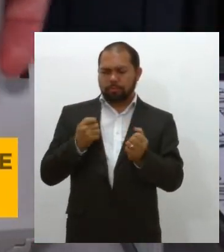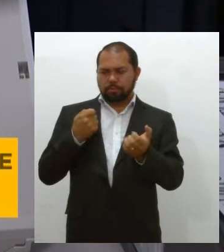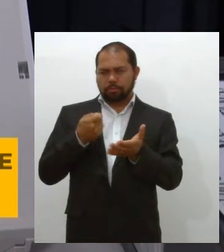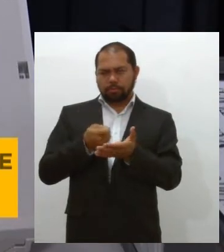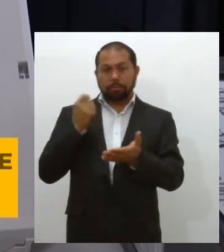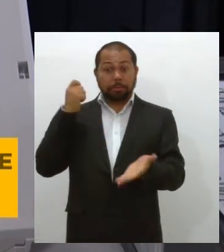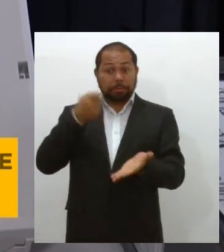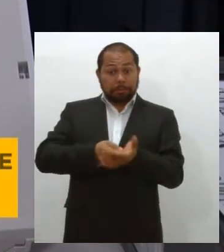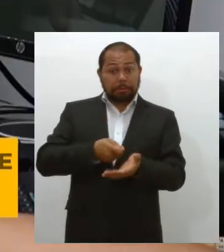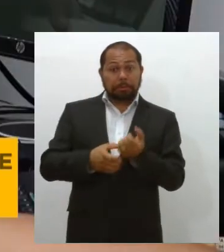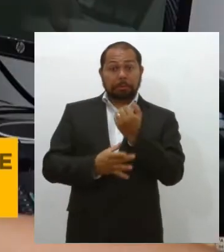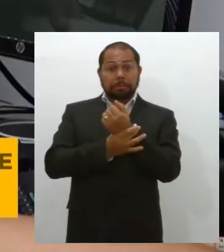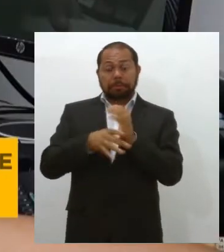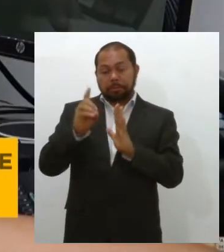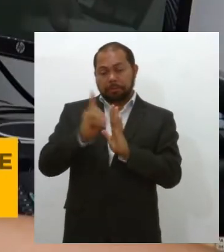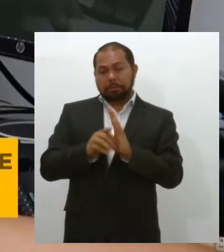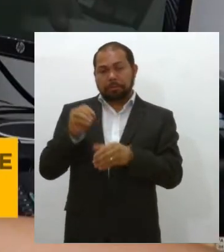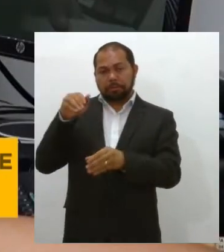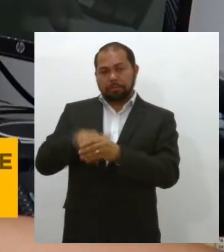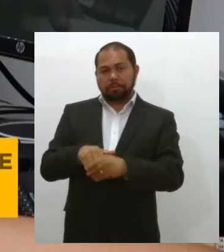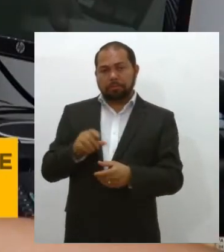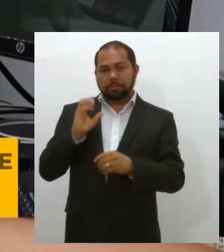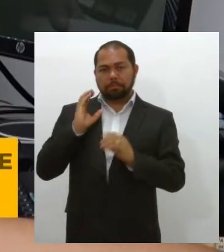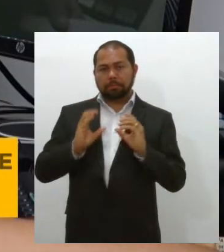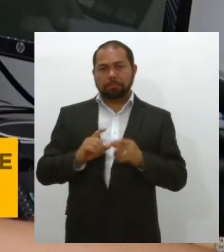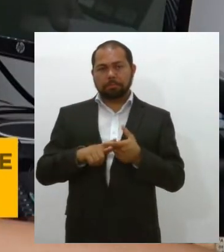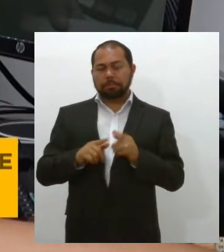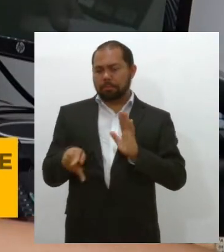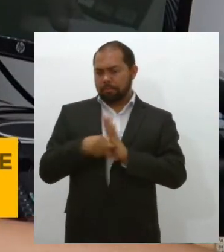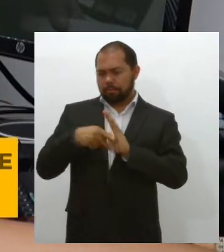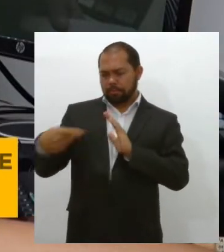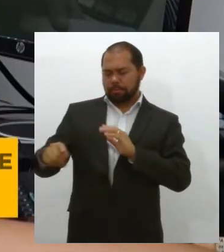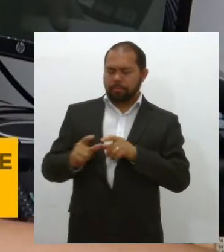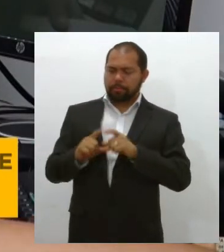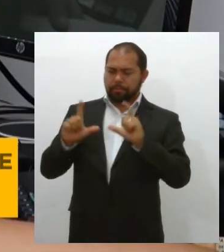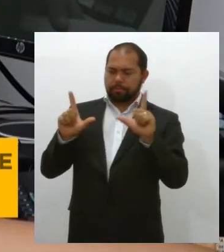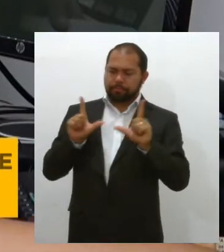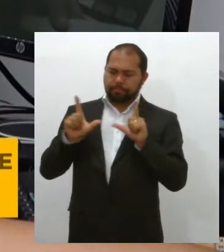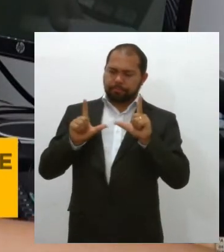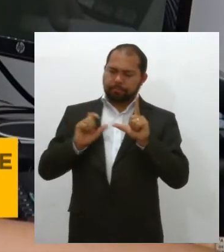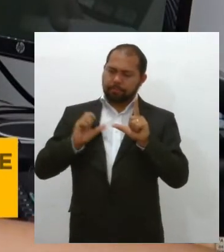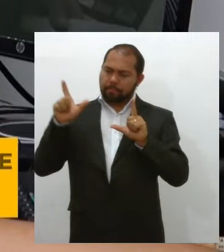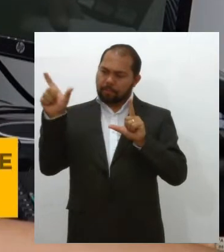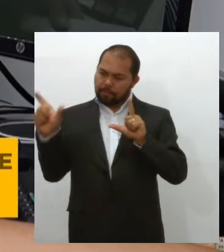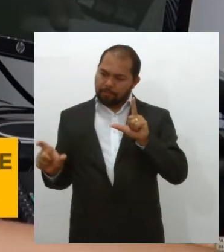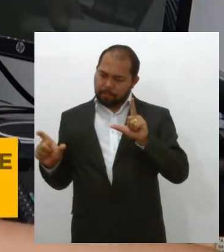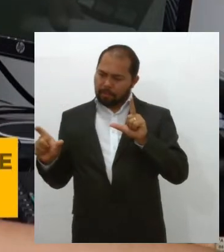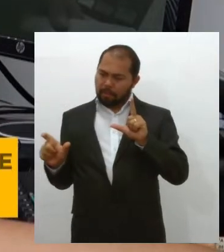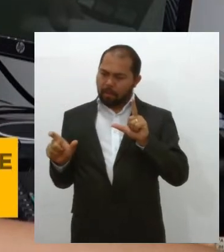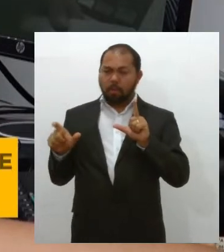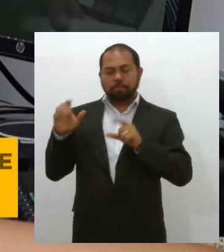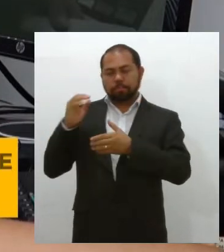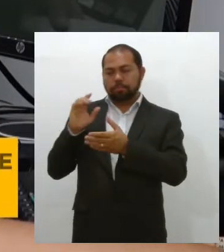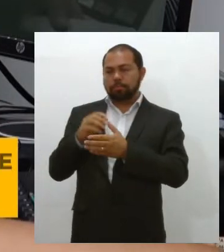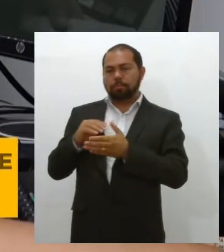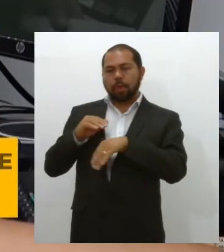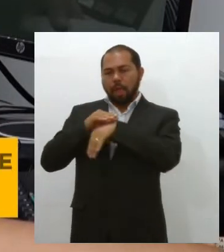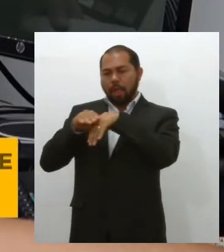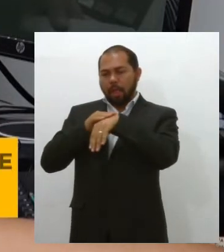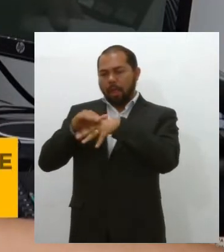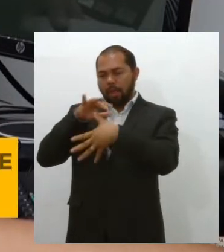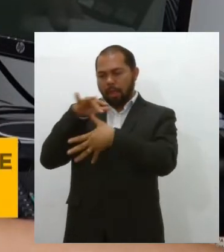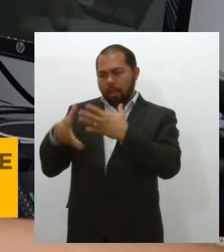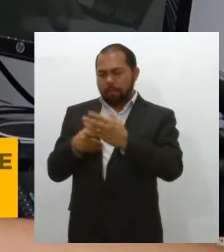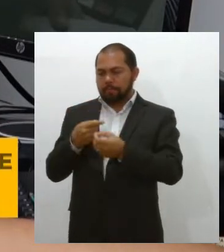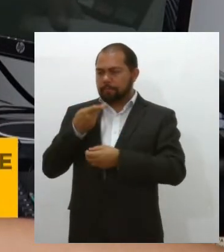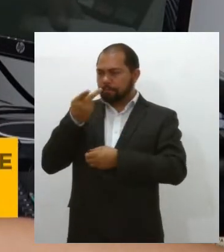cidadão: votar. Na própria tela da urna vai aparecer uma pessoa conversando em Libras e falando sobre